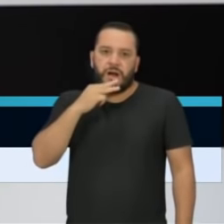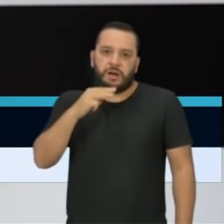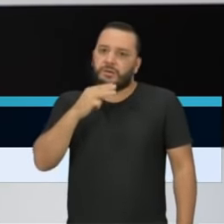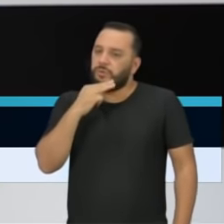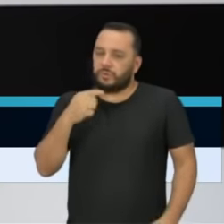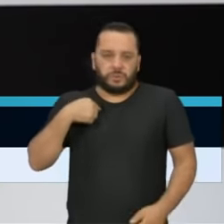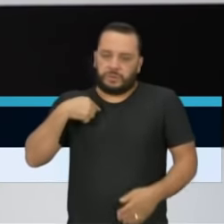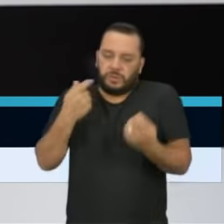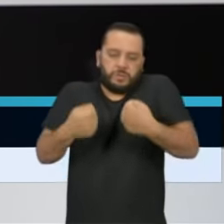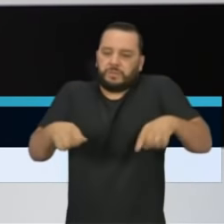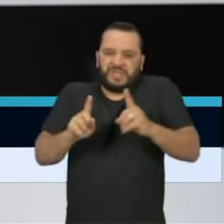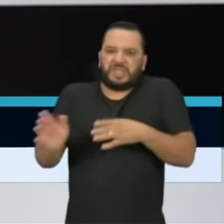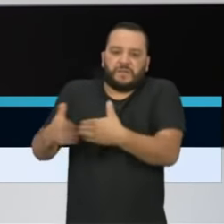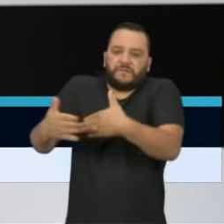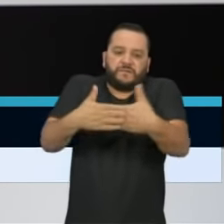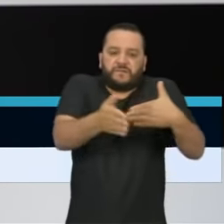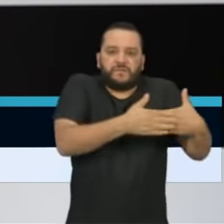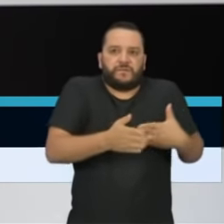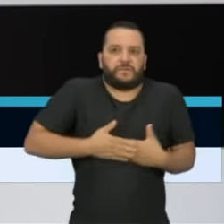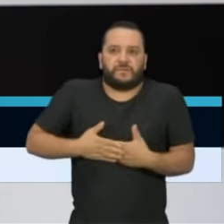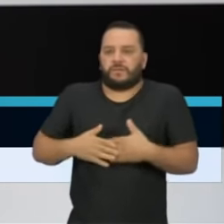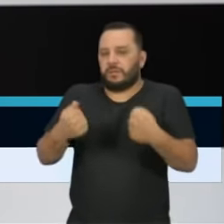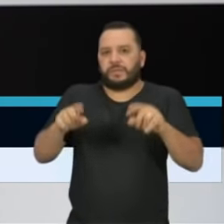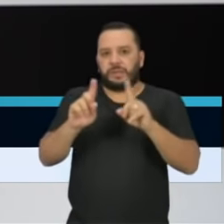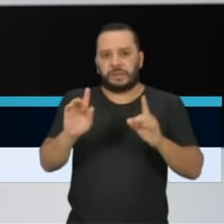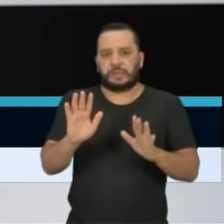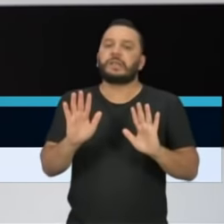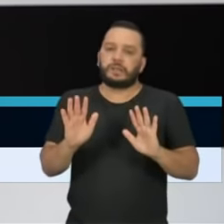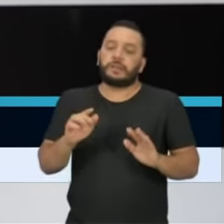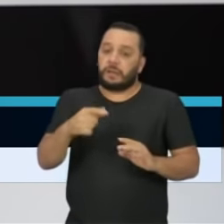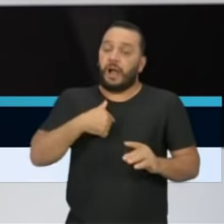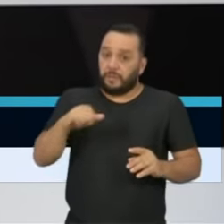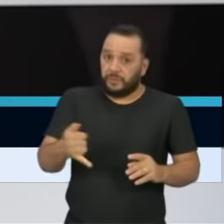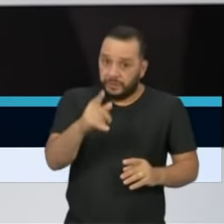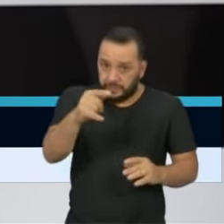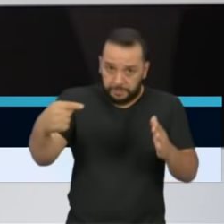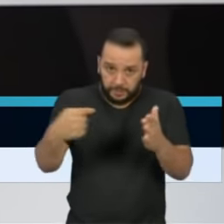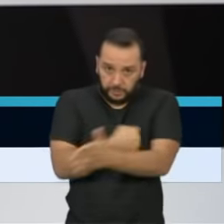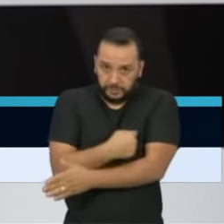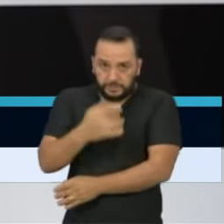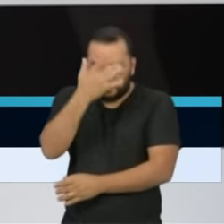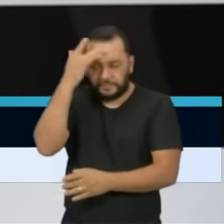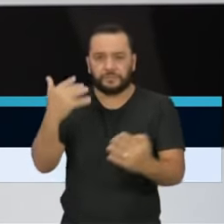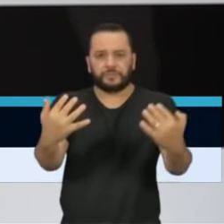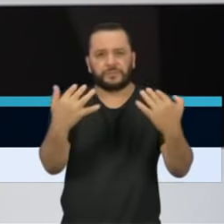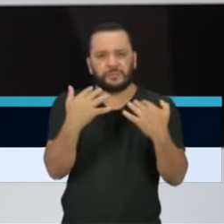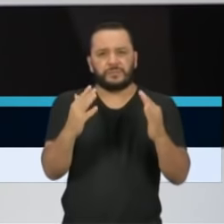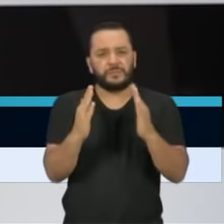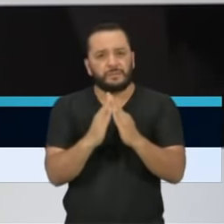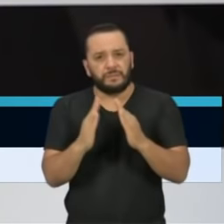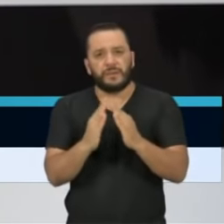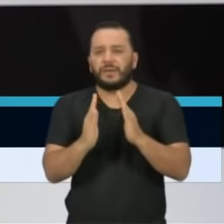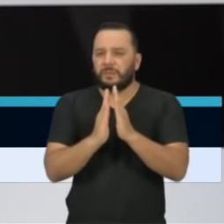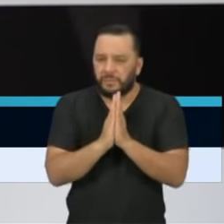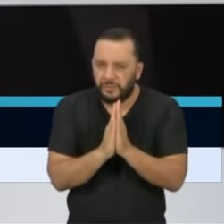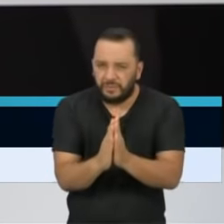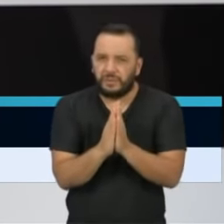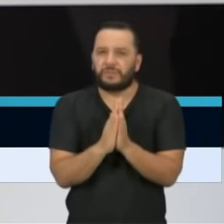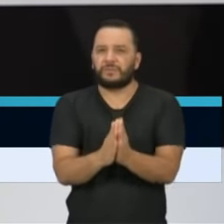esta necessidade. E peço mais uma vez, aproveitando a sua pergunta, Eduardo, que as pessoas que estão nos acompanhando aqui sigam